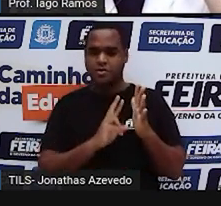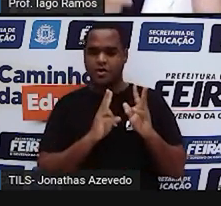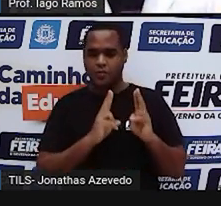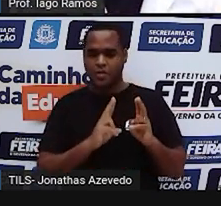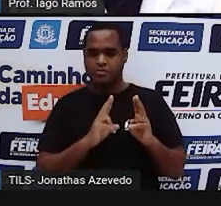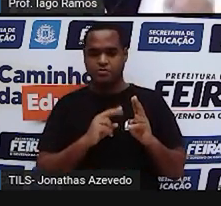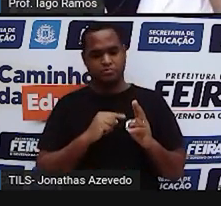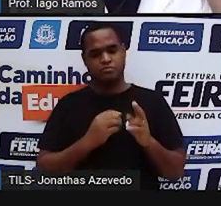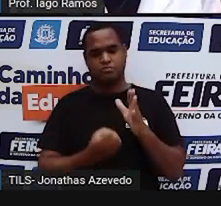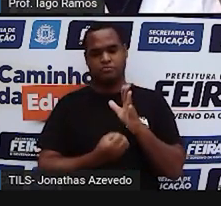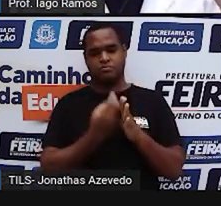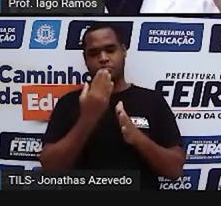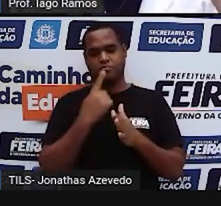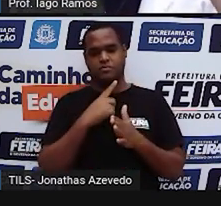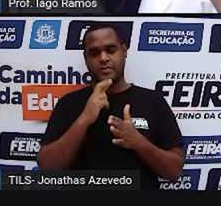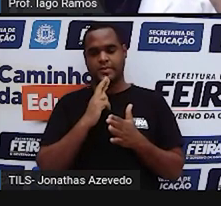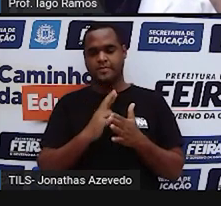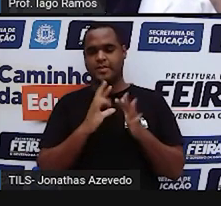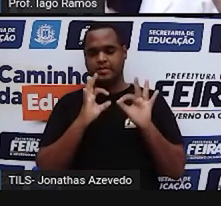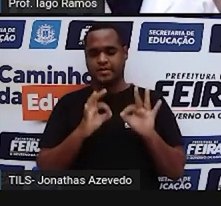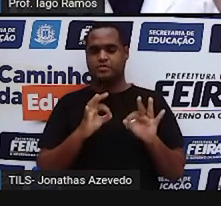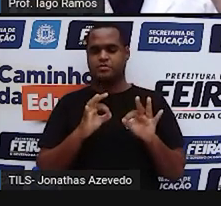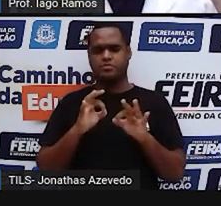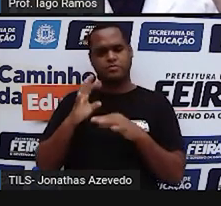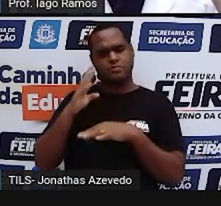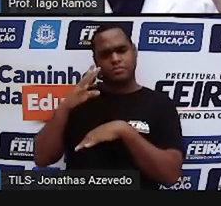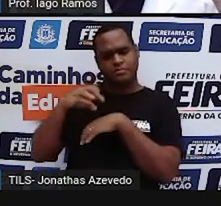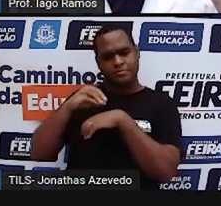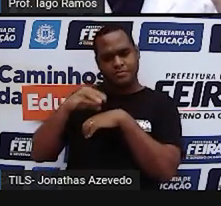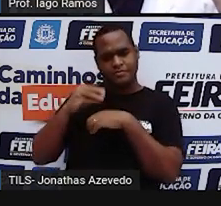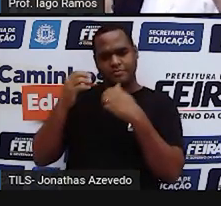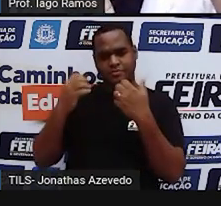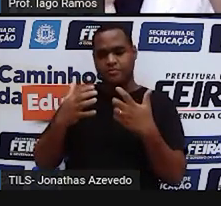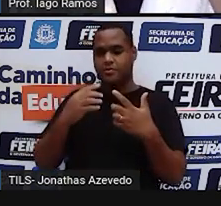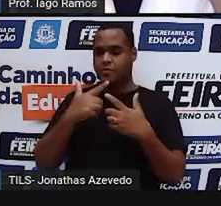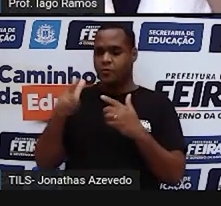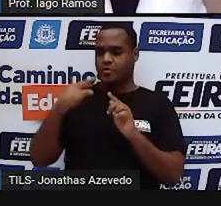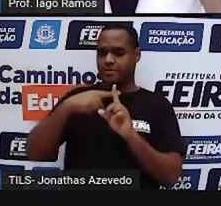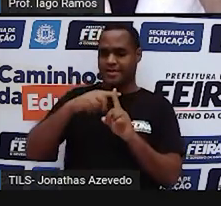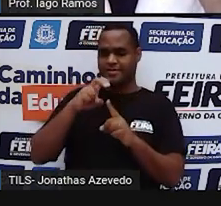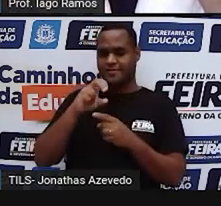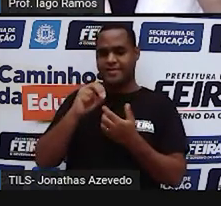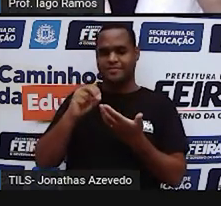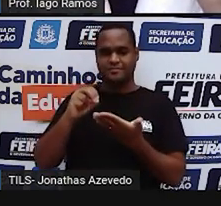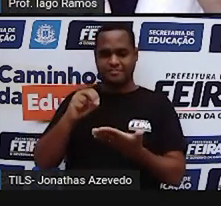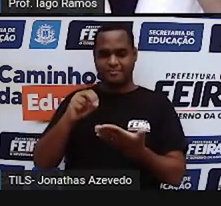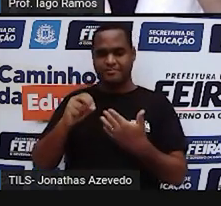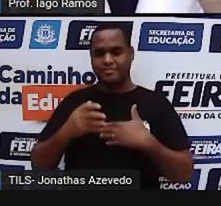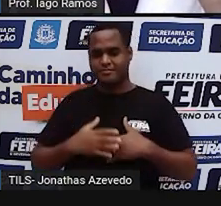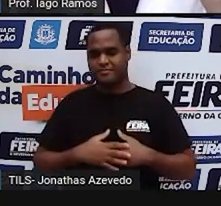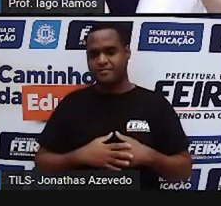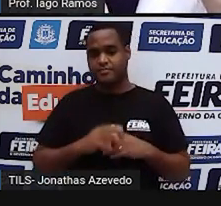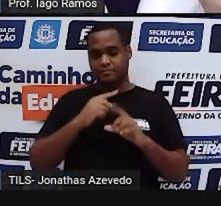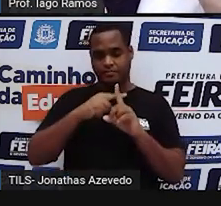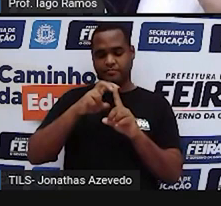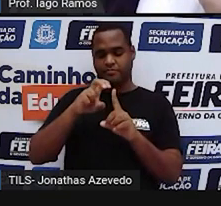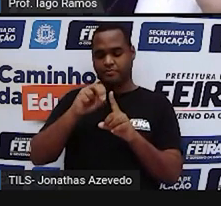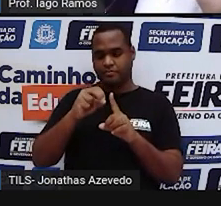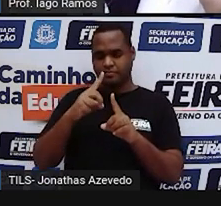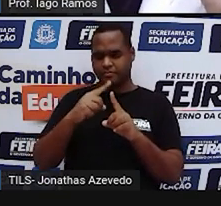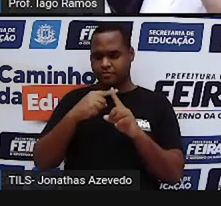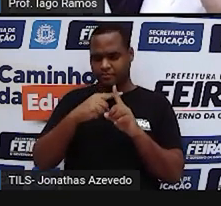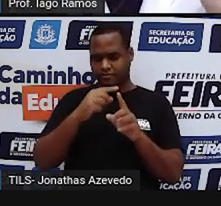parece um resultado Segura esse resultado próximo passo mais 50 soma